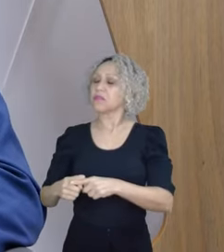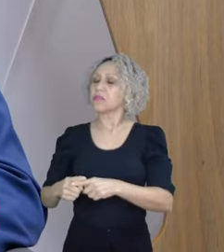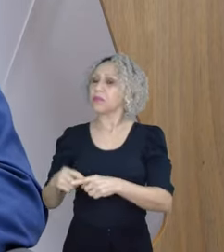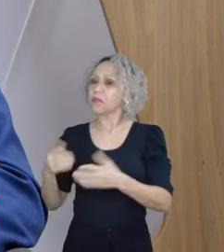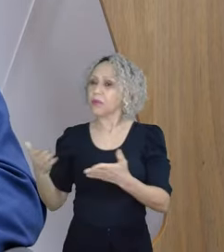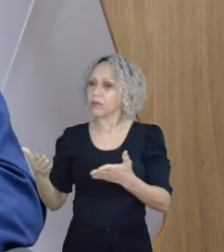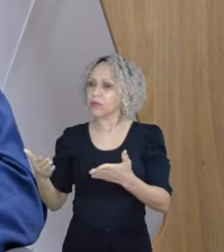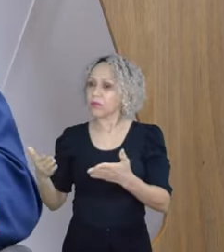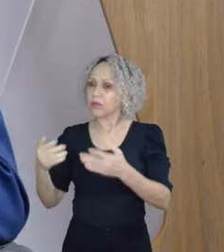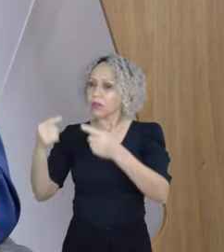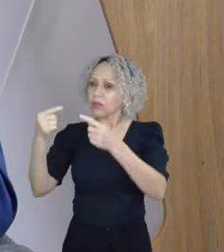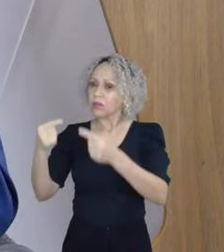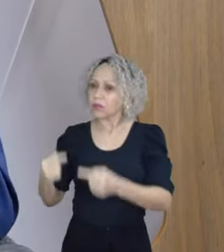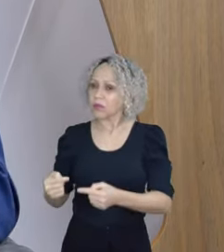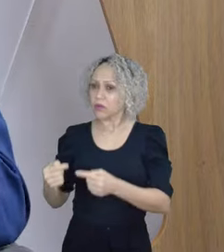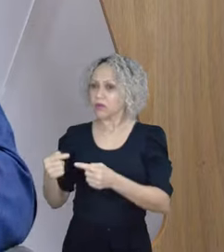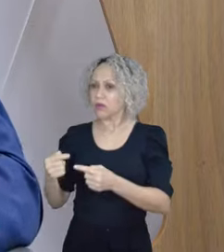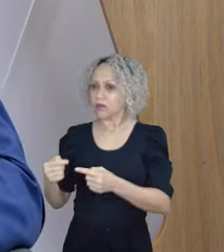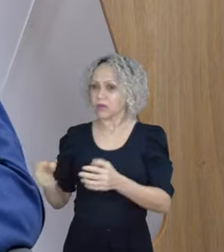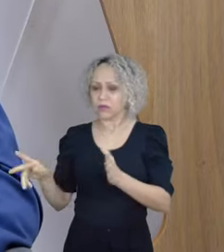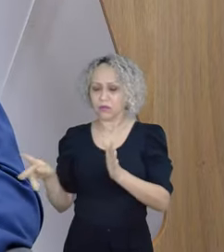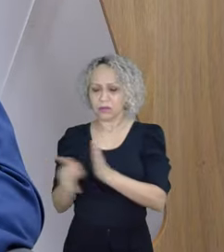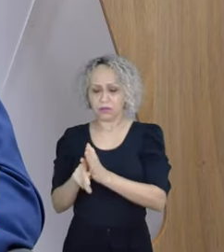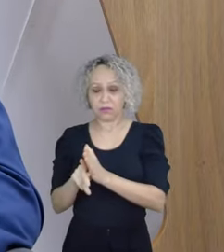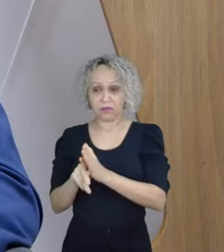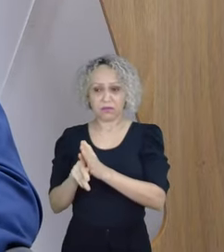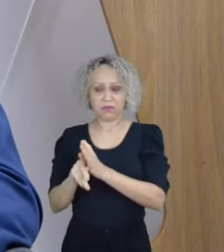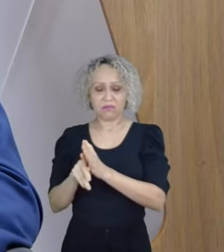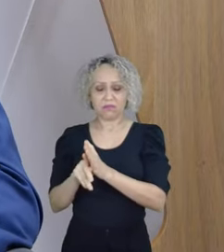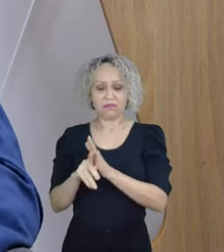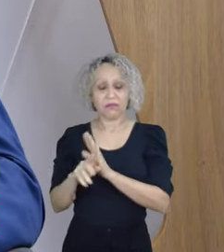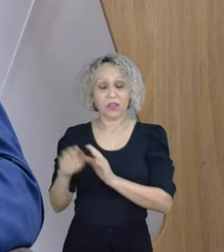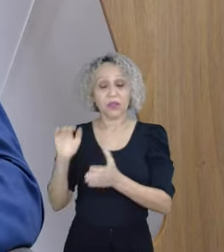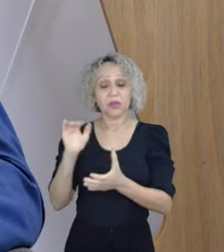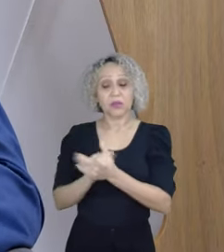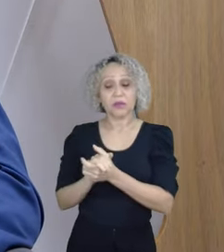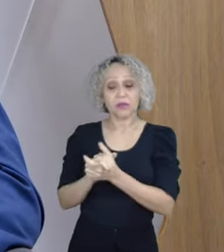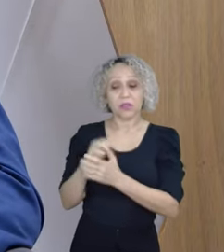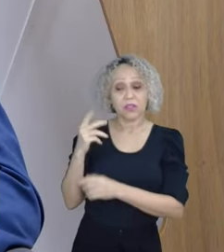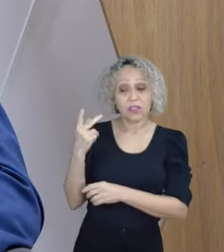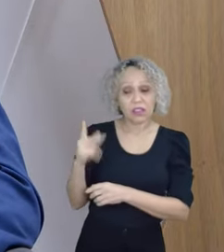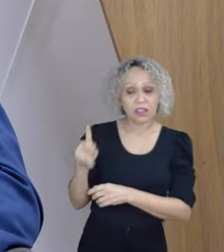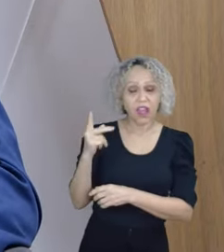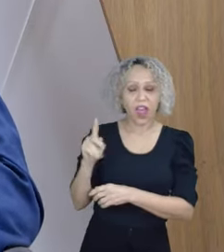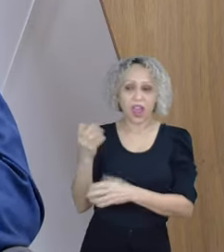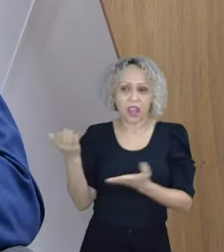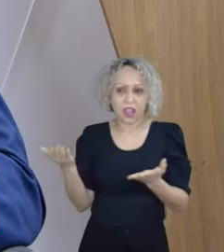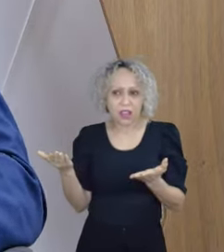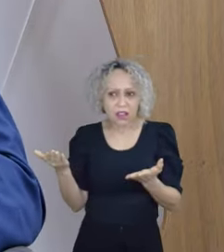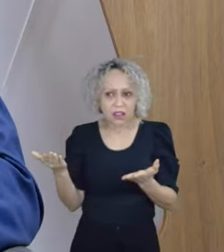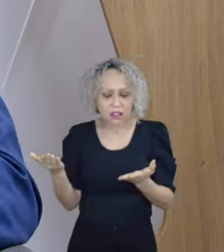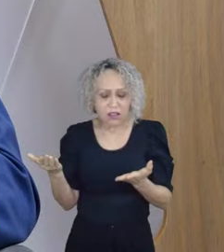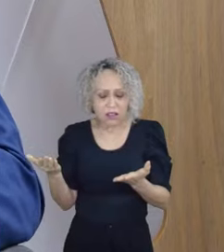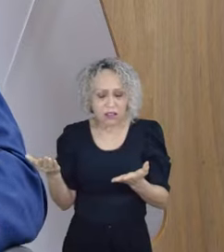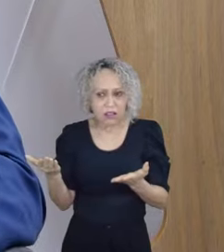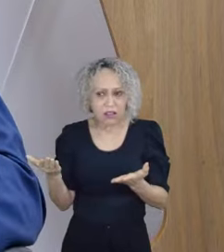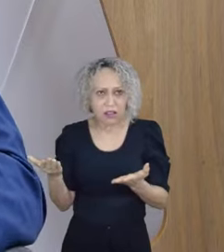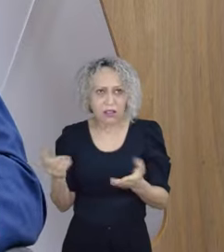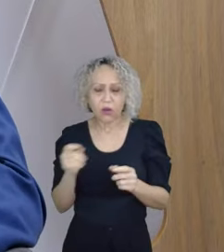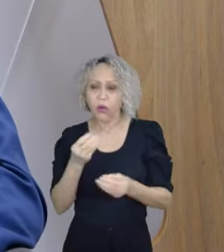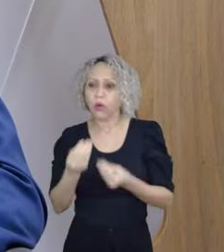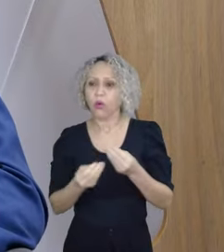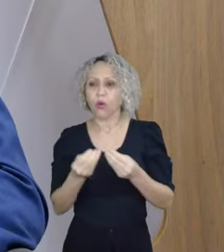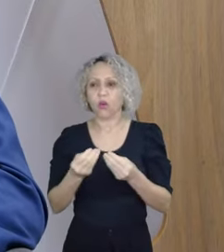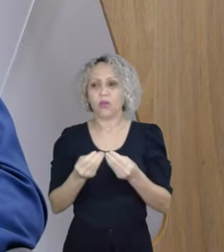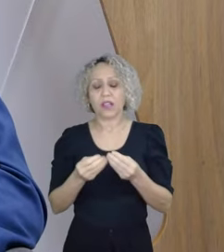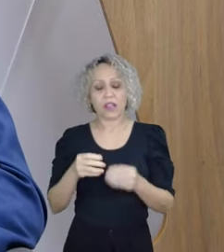do seu esposo, do seu cônjuge, né? Como disse, né, o senador, numa gafe aí sem tamanho, que acabou fazendo com que a imprensa, né, não